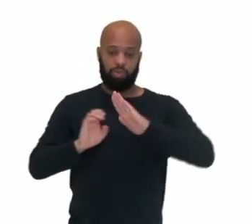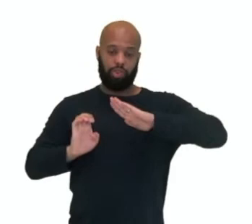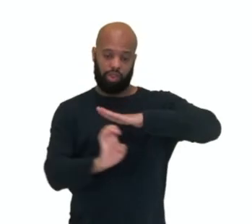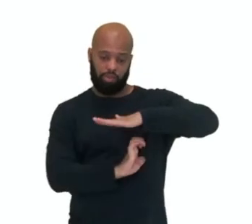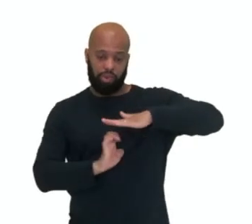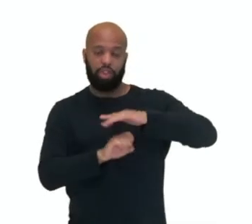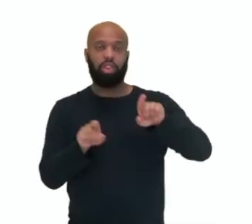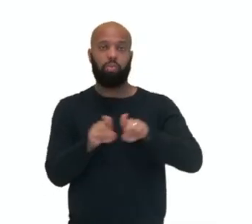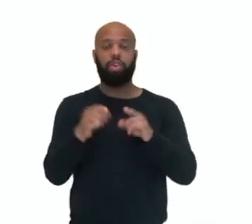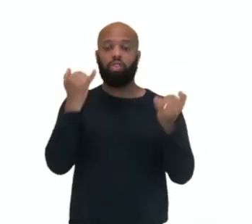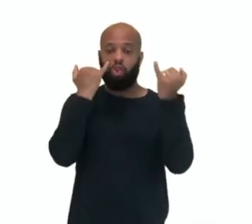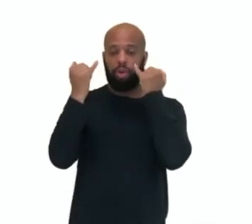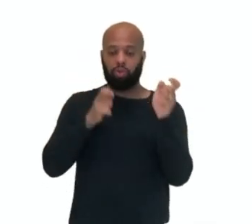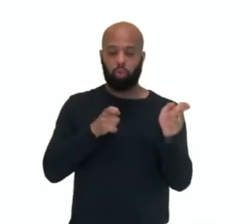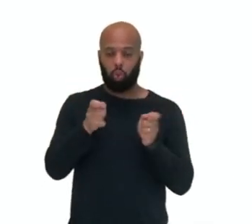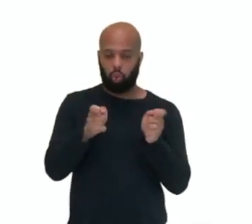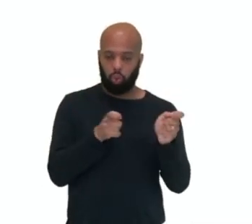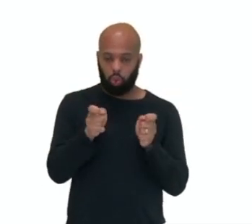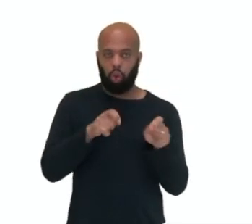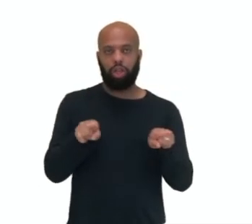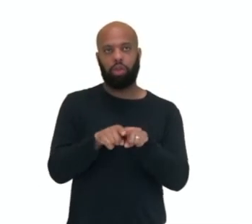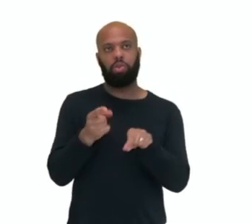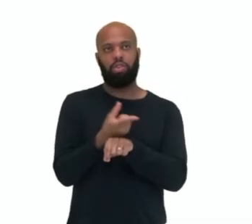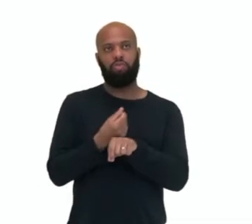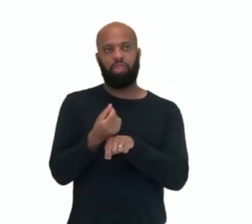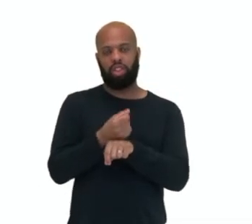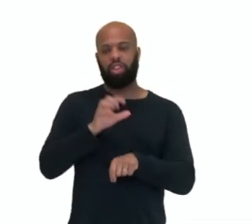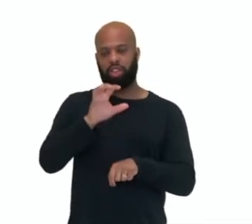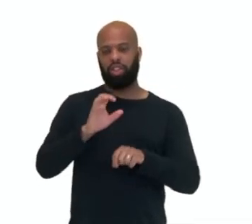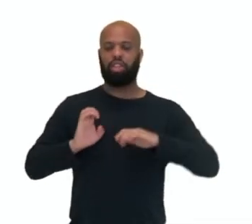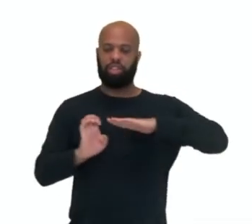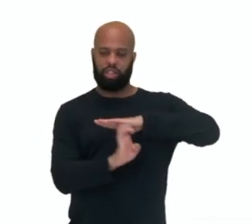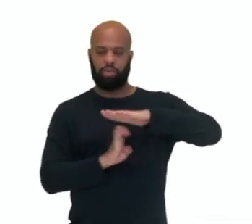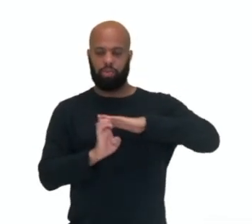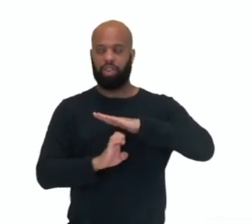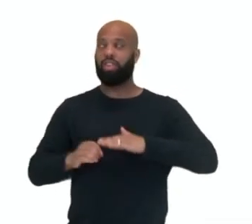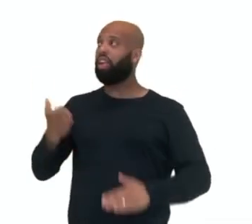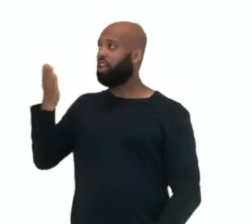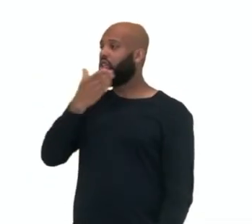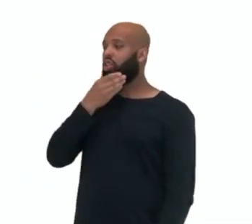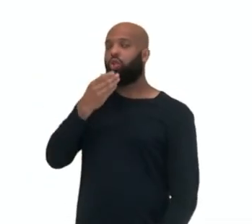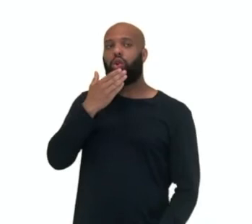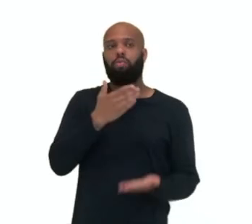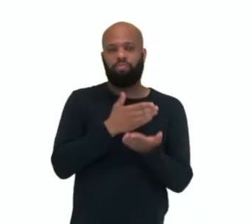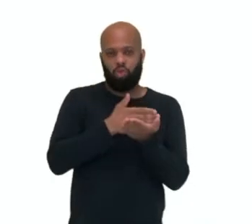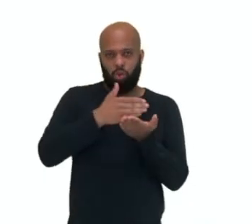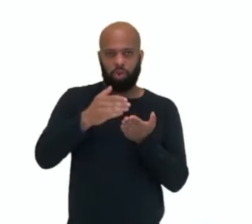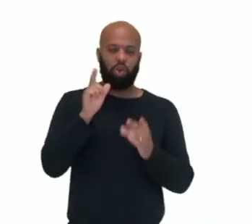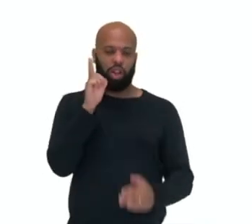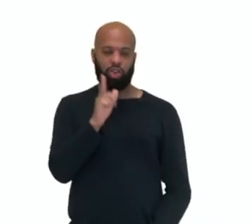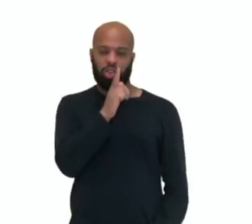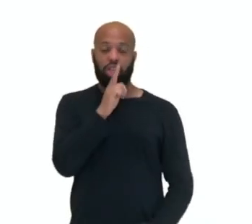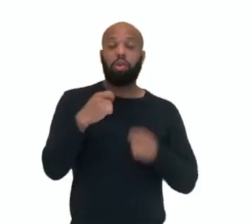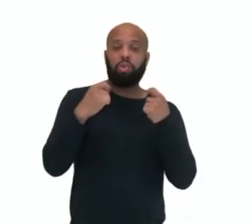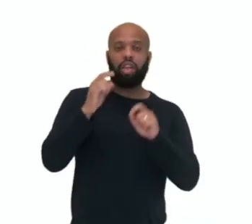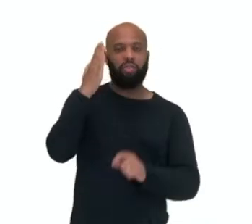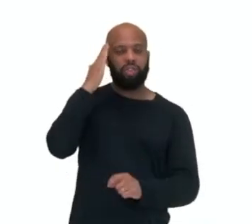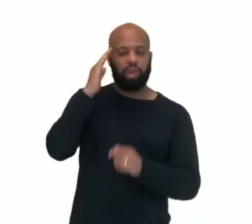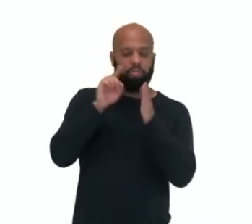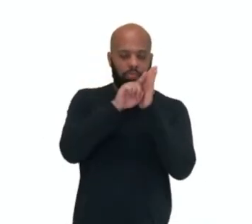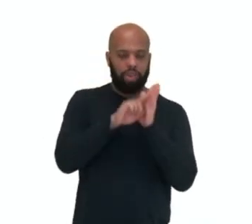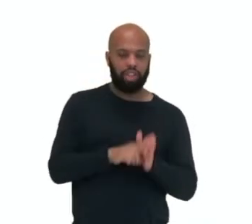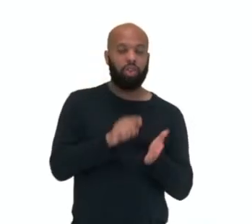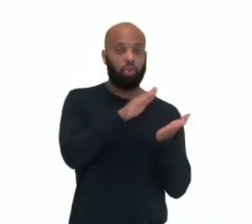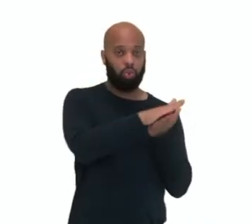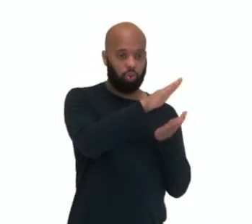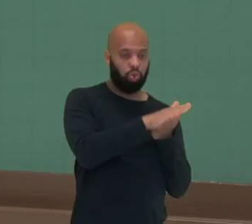a controle de finanças desta empresa. O Paulo, quando ele começou, ele precisava fazer o levantamento de custos. Vocês viram